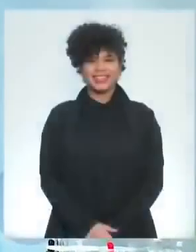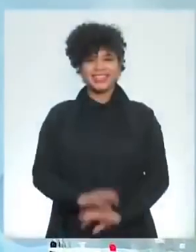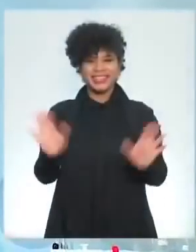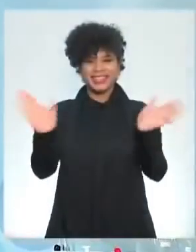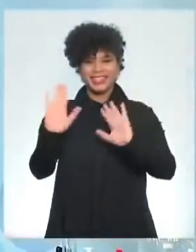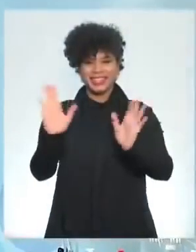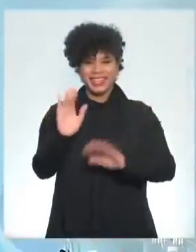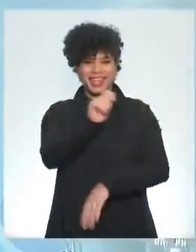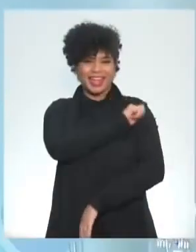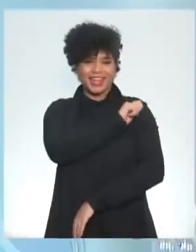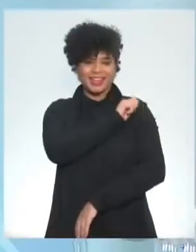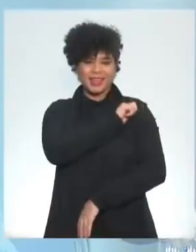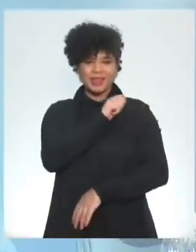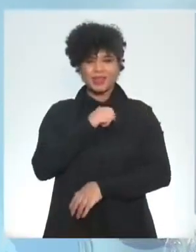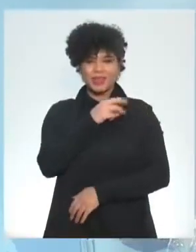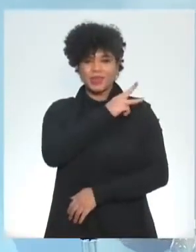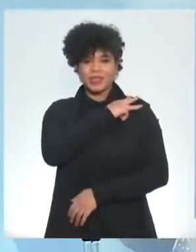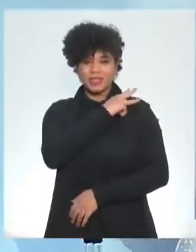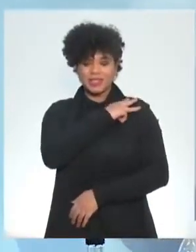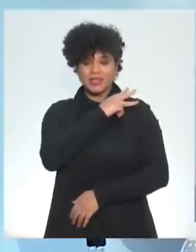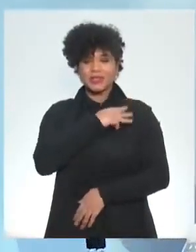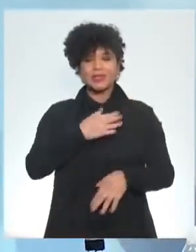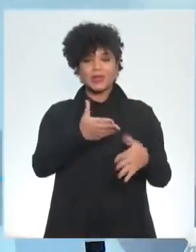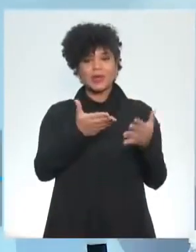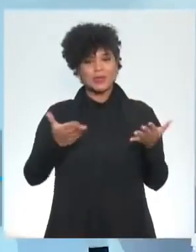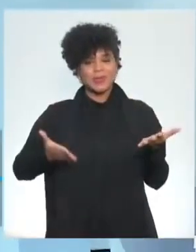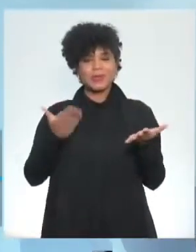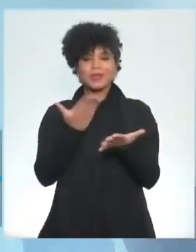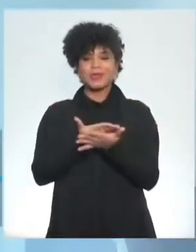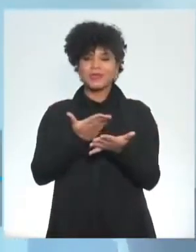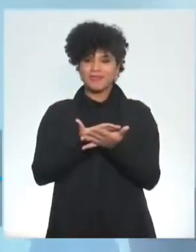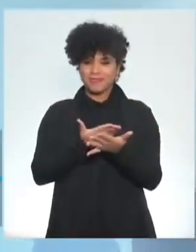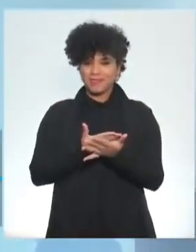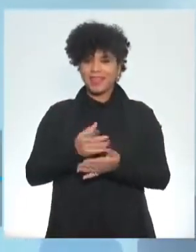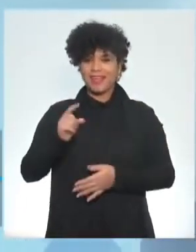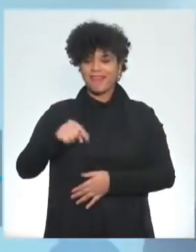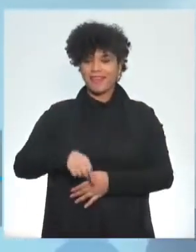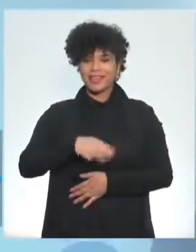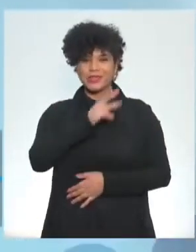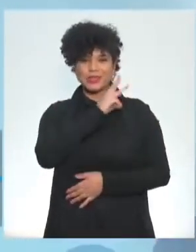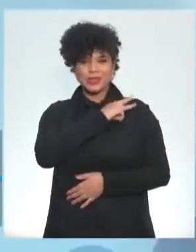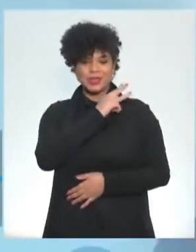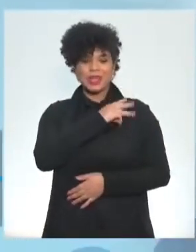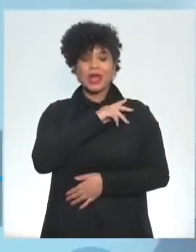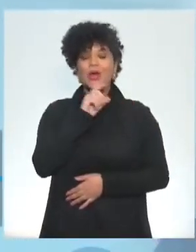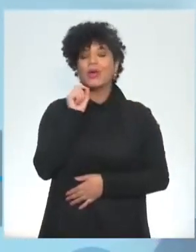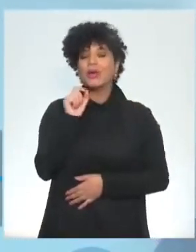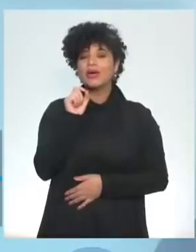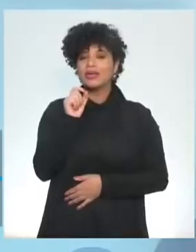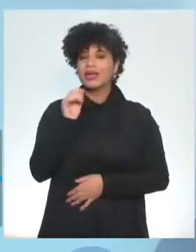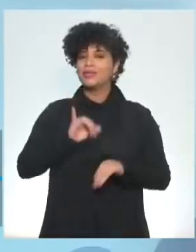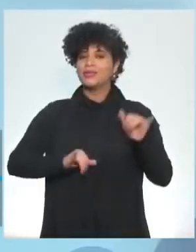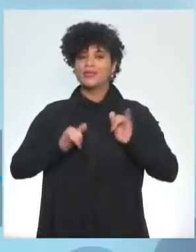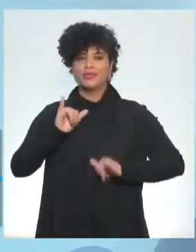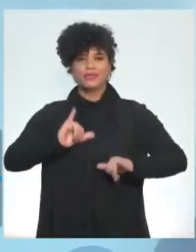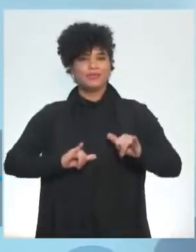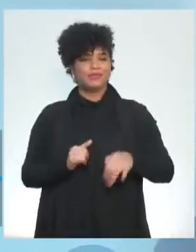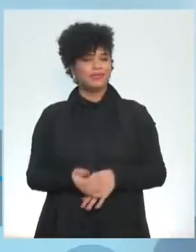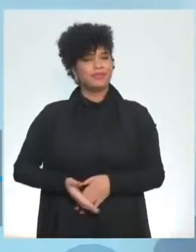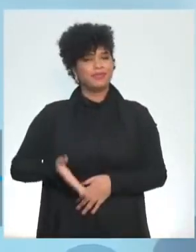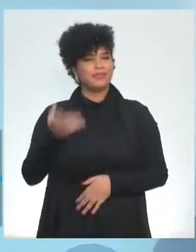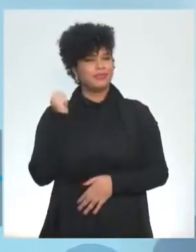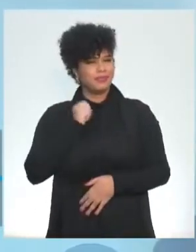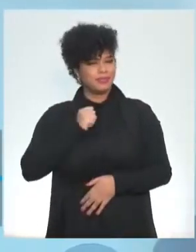Olá, estudantes terceiro ano, muito bem-vindos para mais essa aula aqui no terceirão, na aula de Química. Vamos discutir um pouquinho